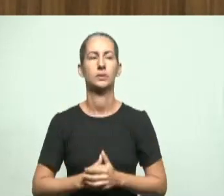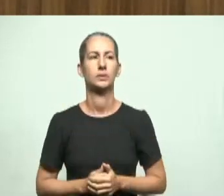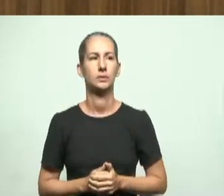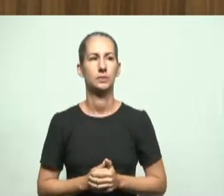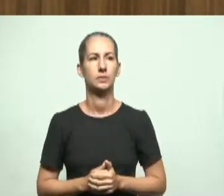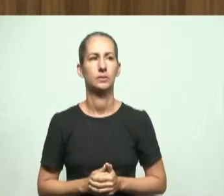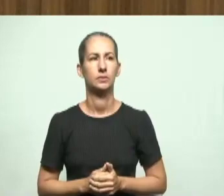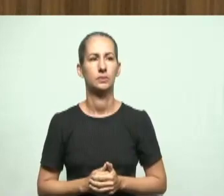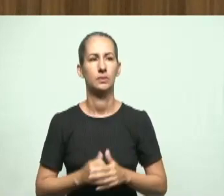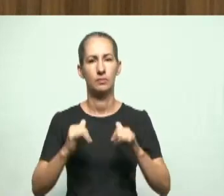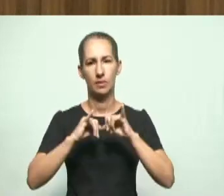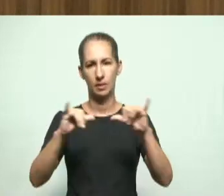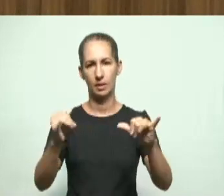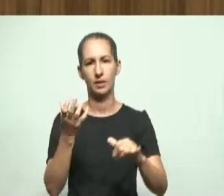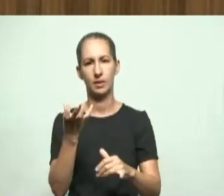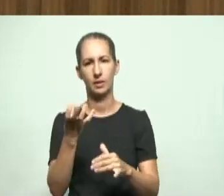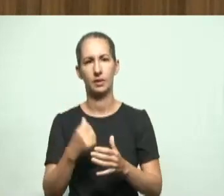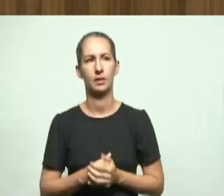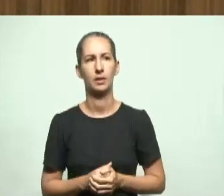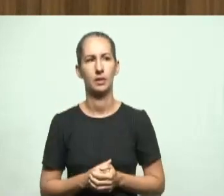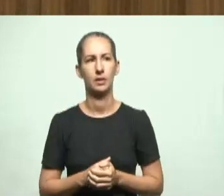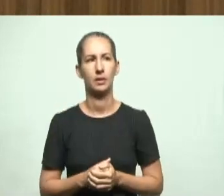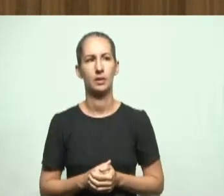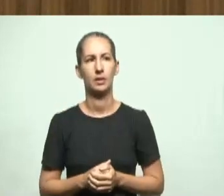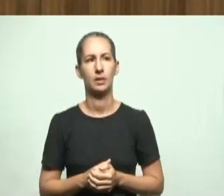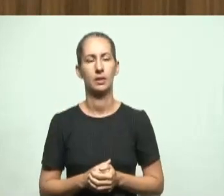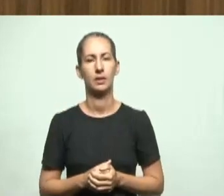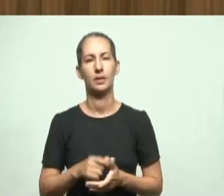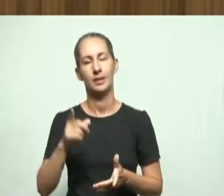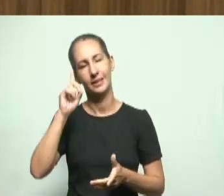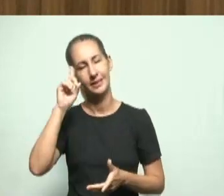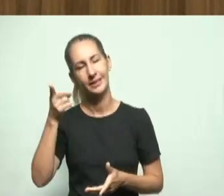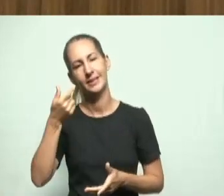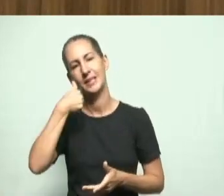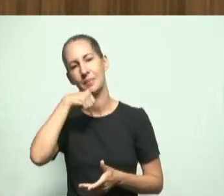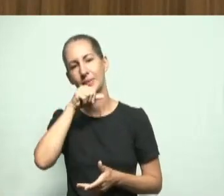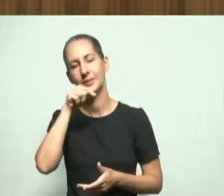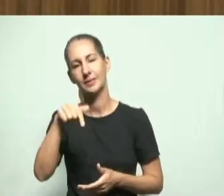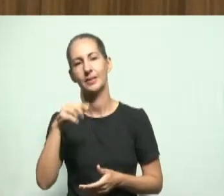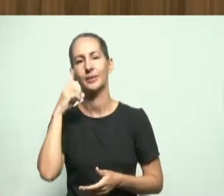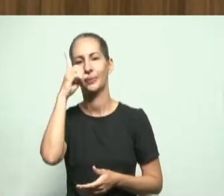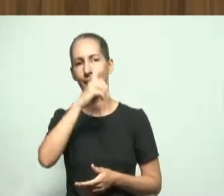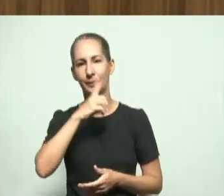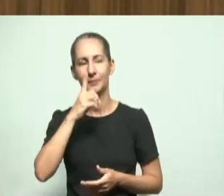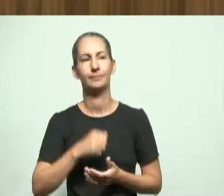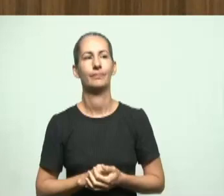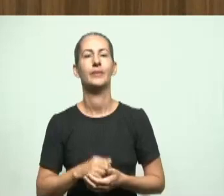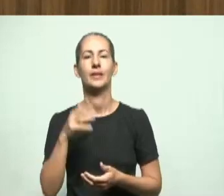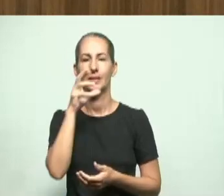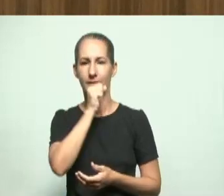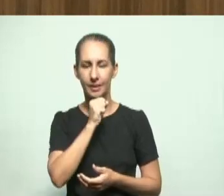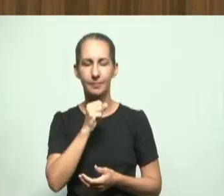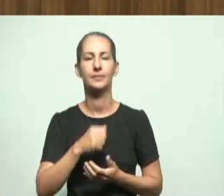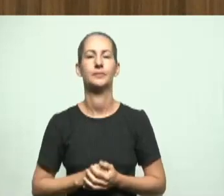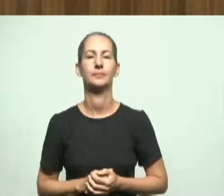foi dado o recado, a gente quer falar aqui, próximo final de semana, o Dia das Mães, no domingo. Então, no sábado, nós